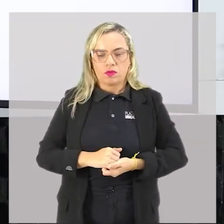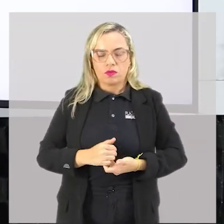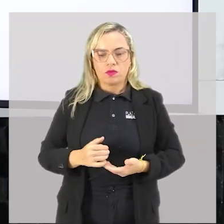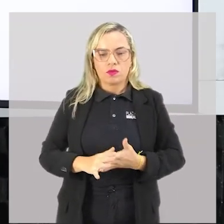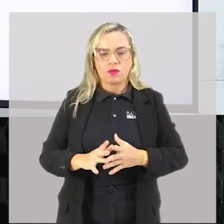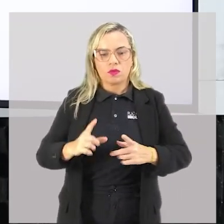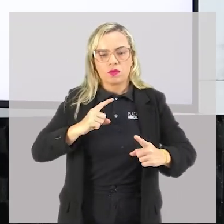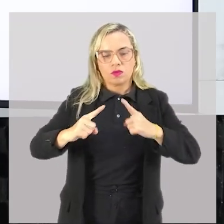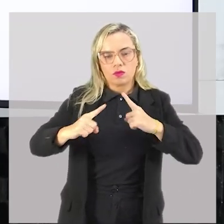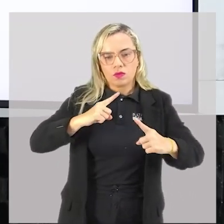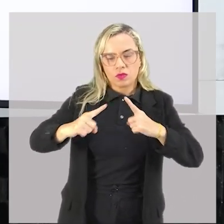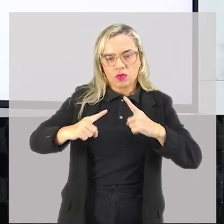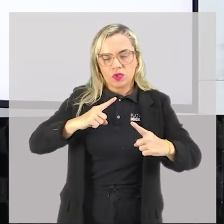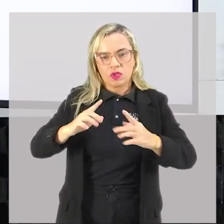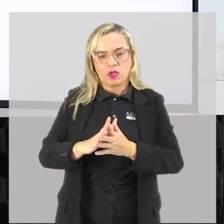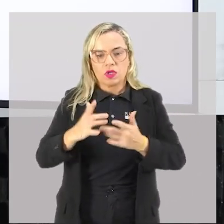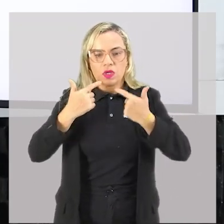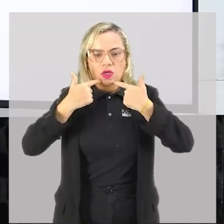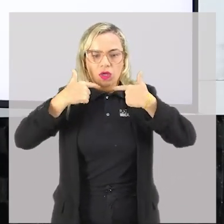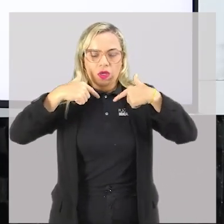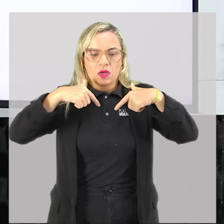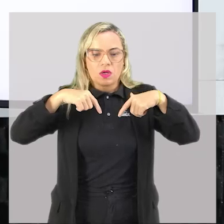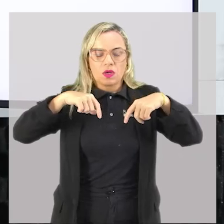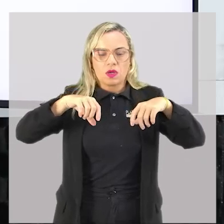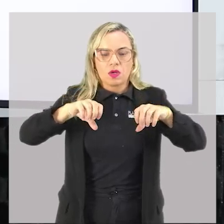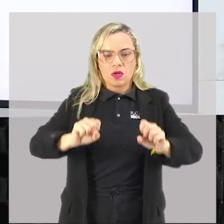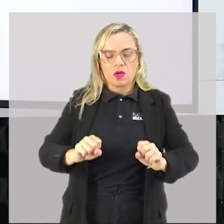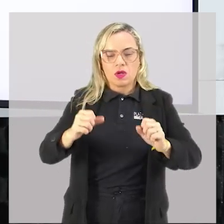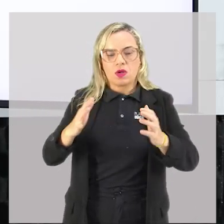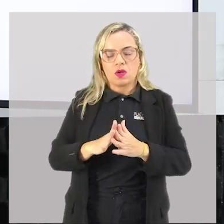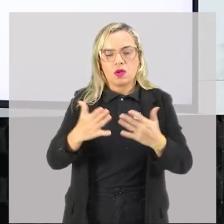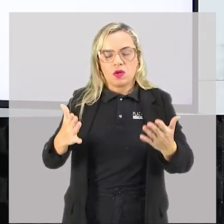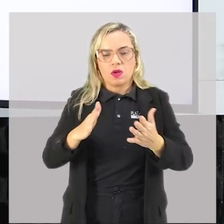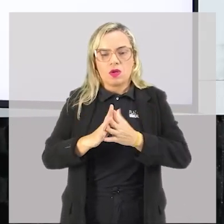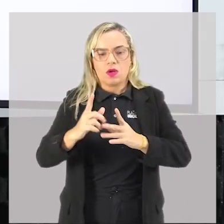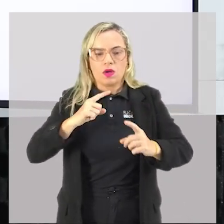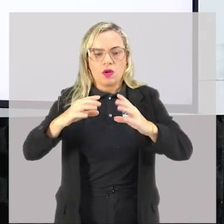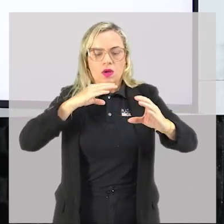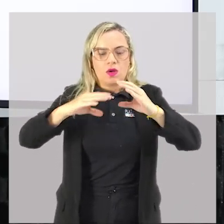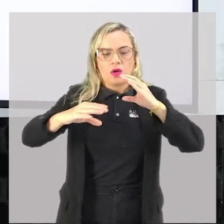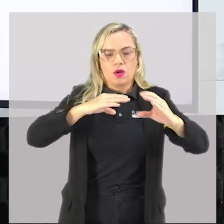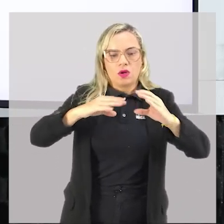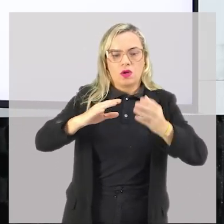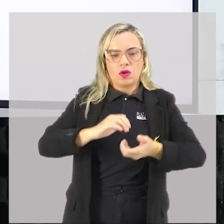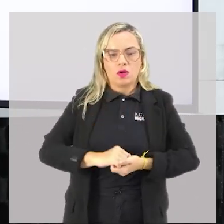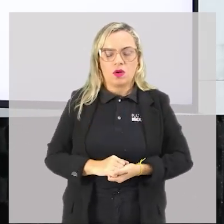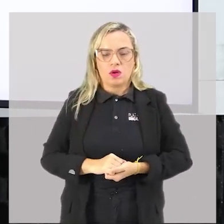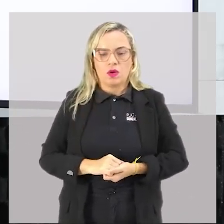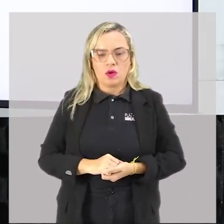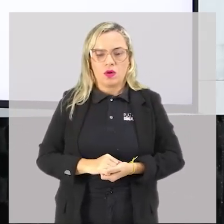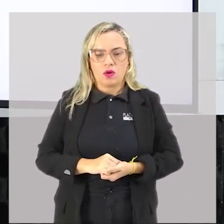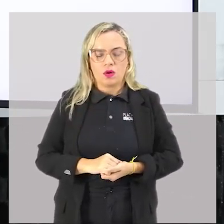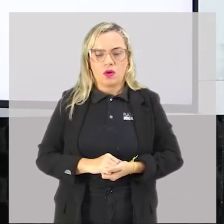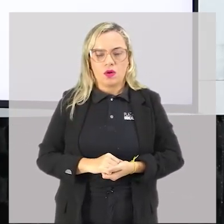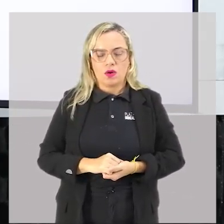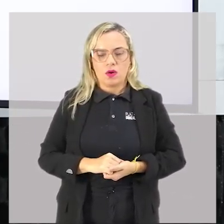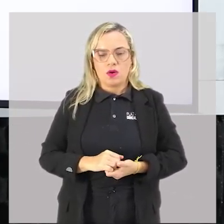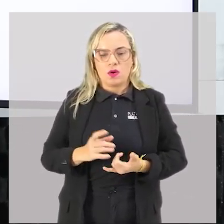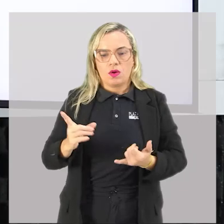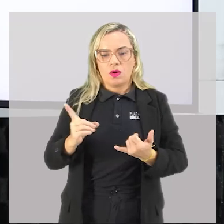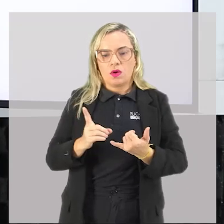você observar a linguagem oral, a comunicação dialógica. Direct speech, discurso